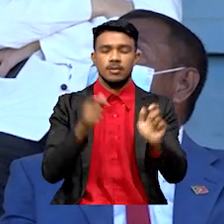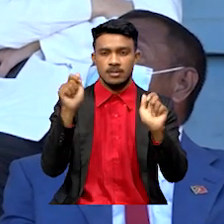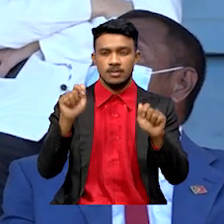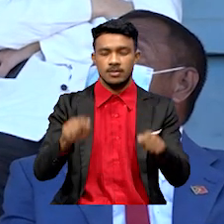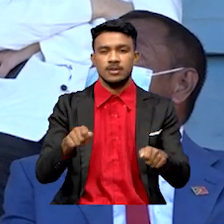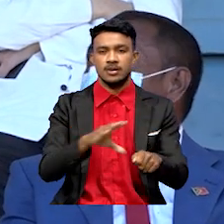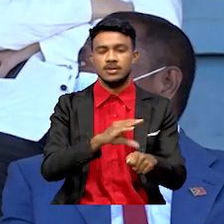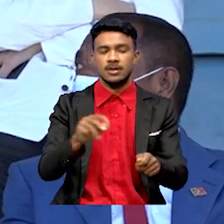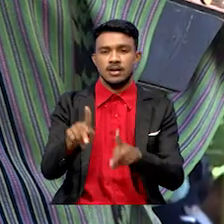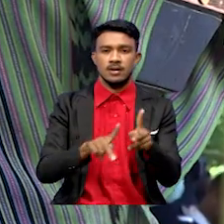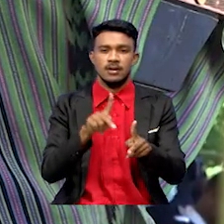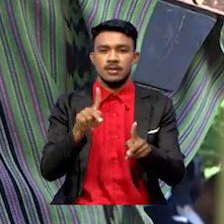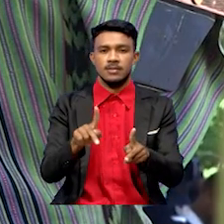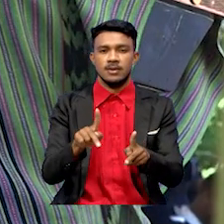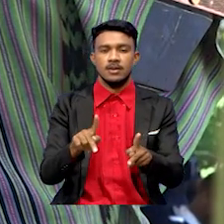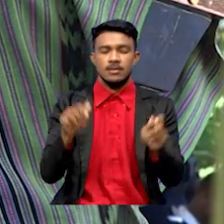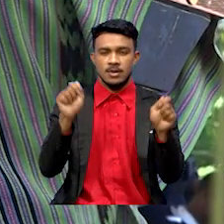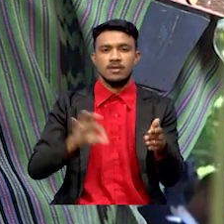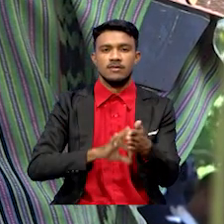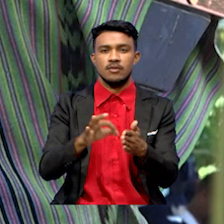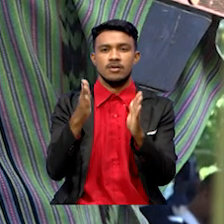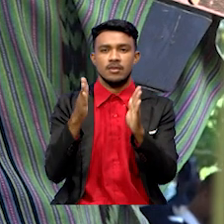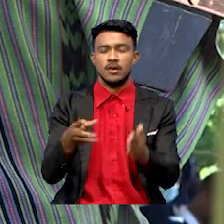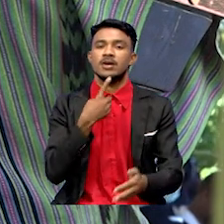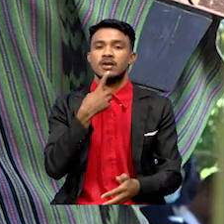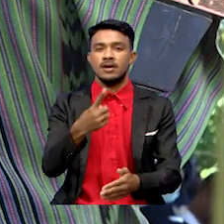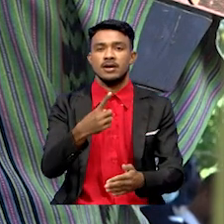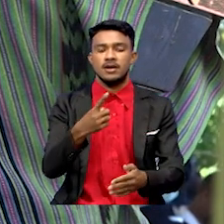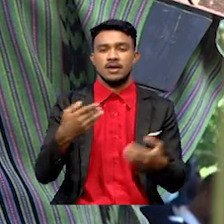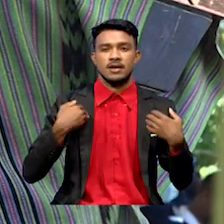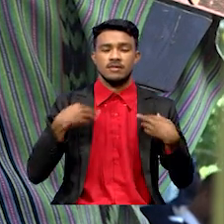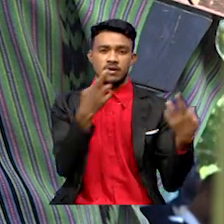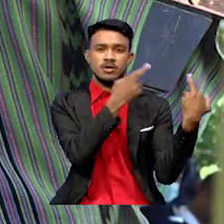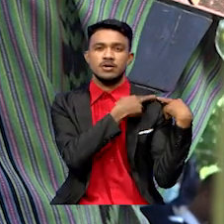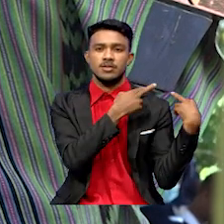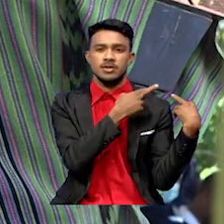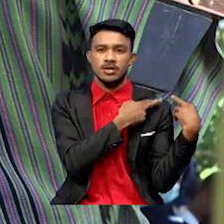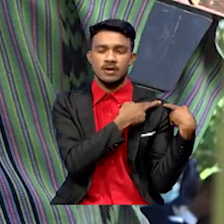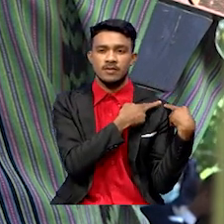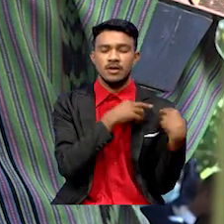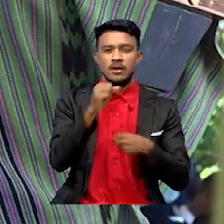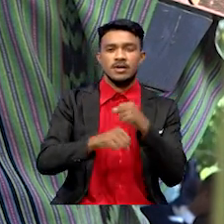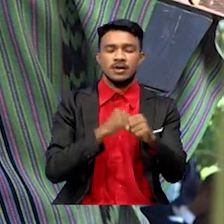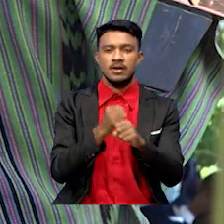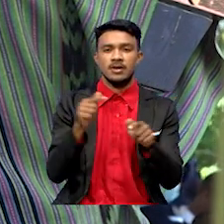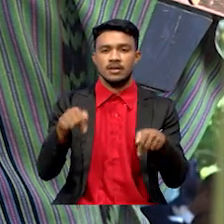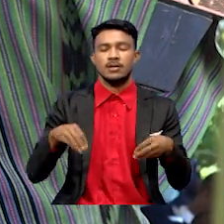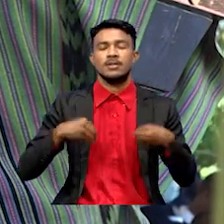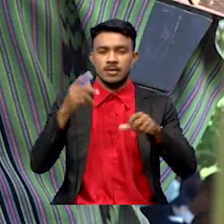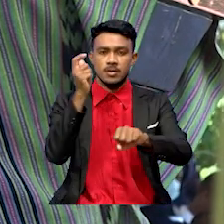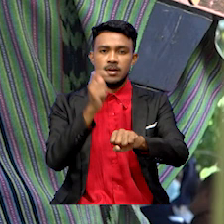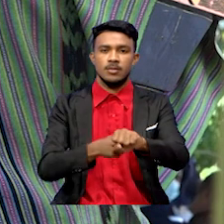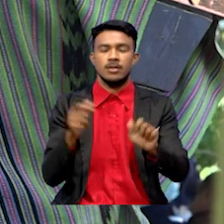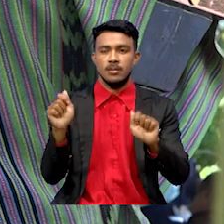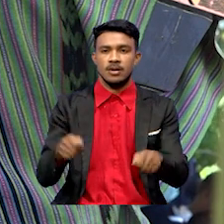felicitar o povo tem morrido pela forma ordeira e pacífica e responsável com que participou nesta última edição e ao mesmo tempo